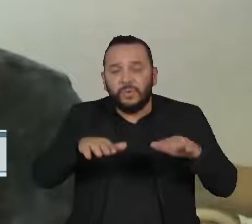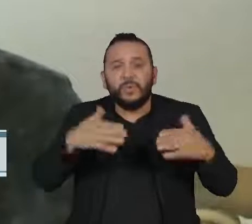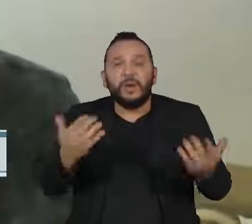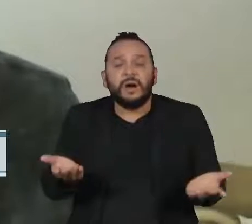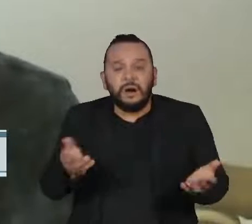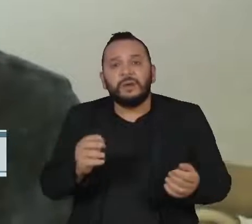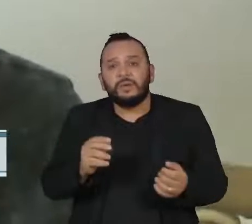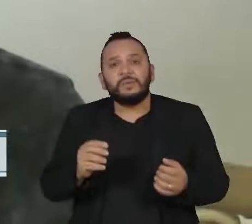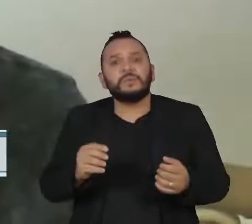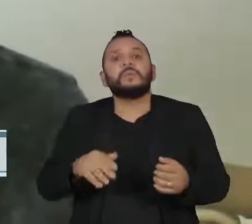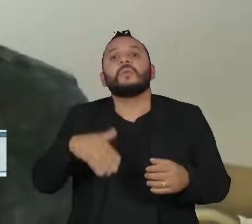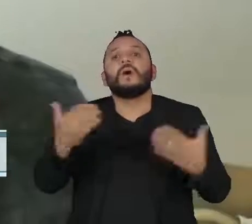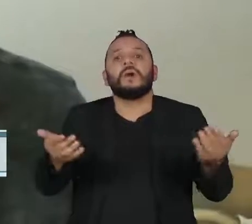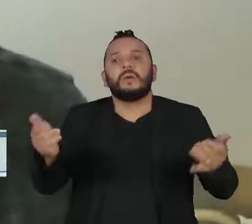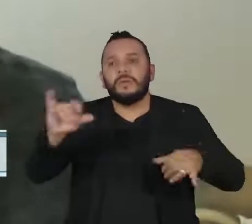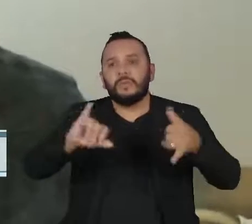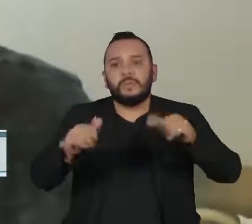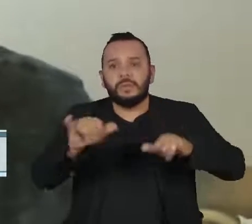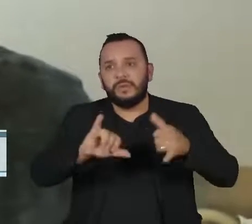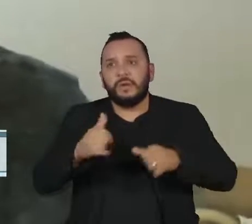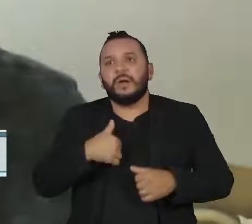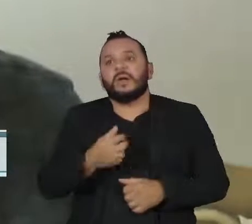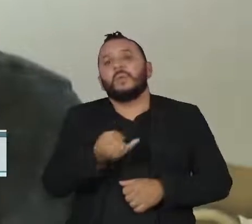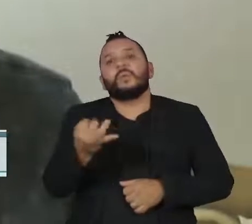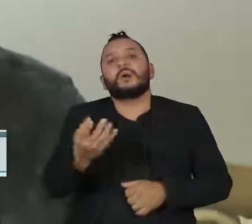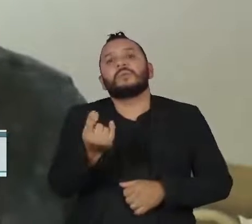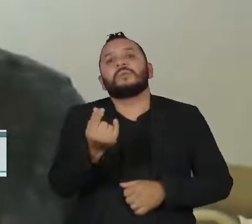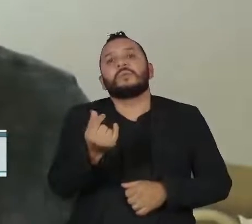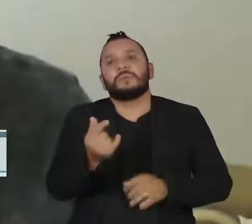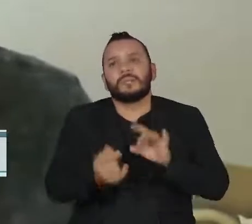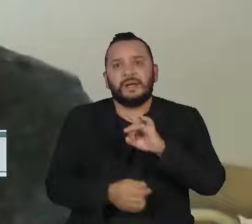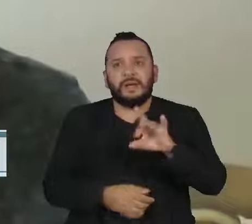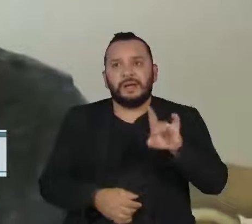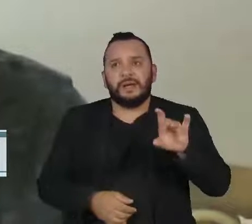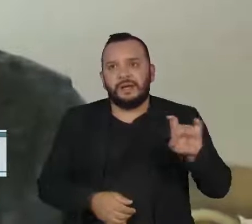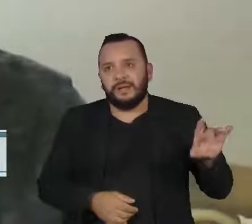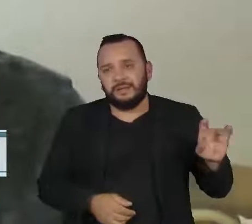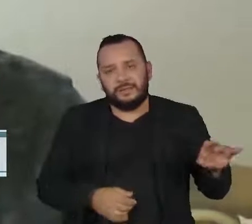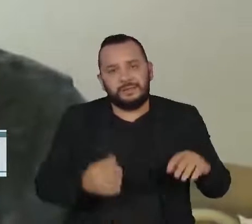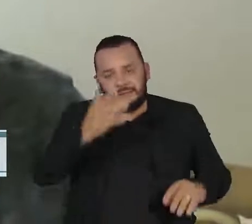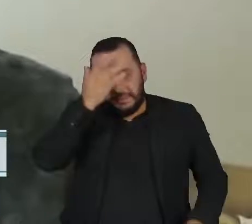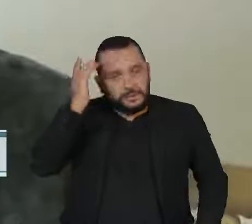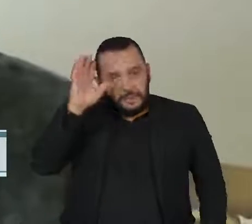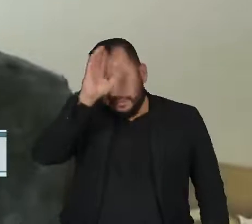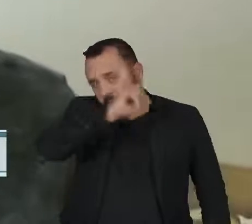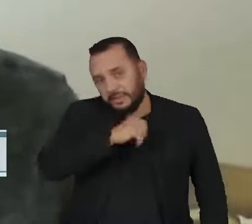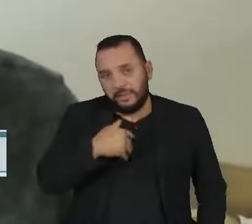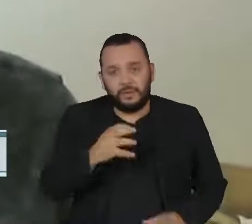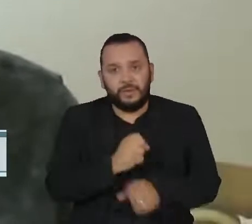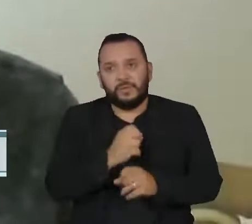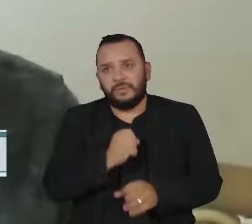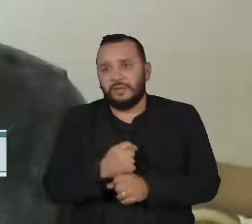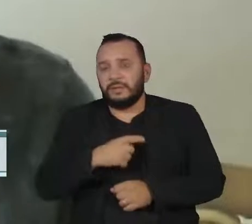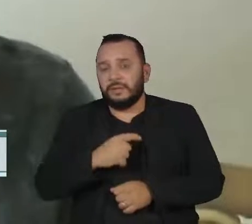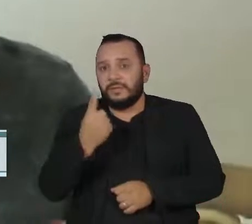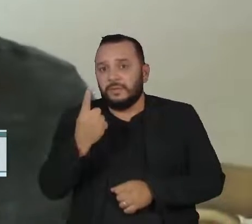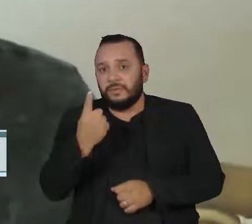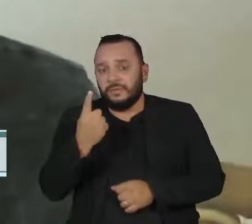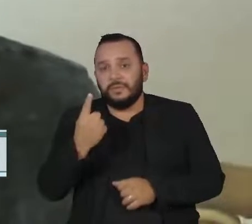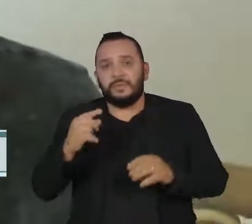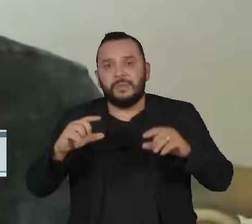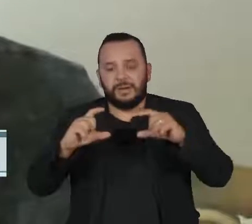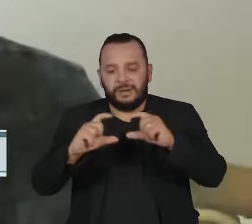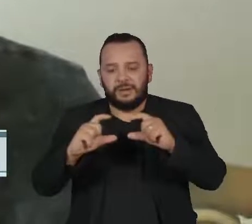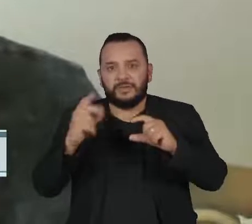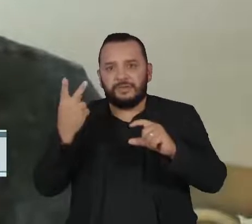você tem? De que laboratórios? Quanto custa cada um? E as pessoas aprenderam a fazer essas continhas. Tem uma caixa de 28,